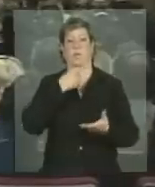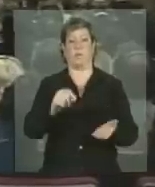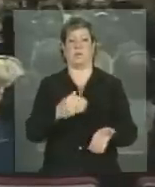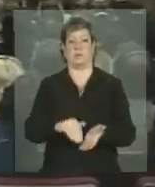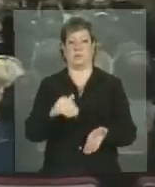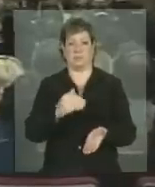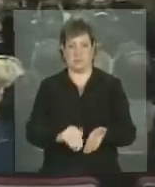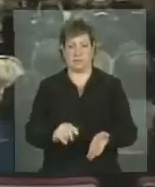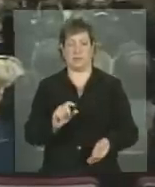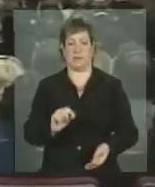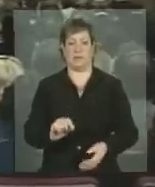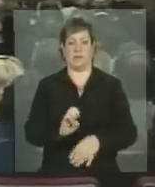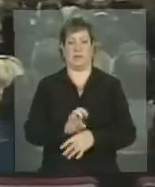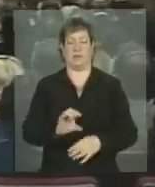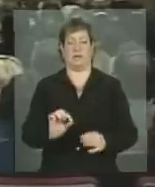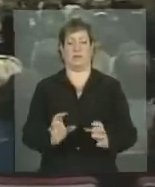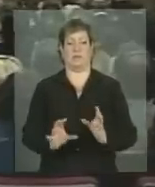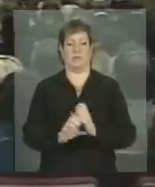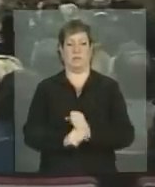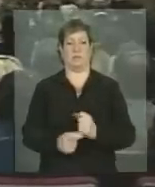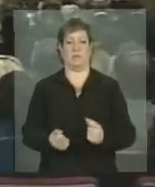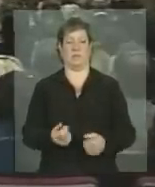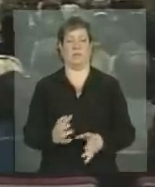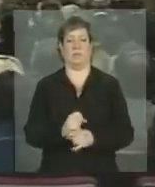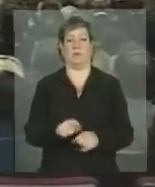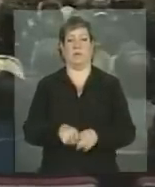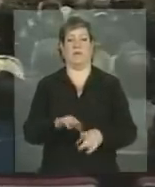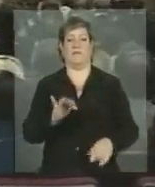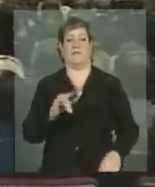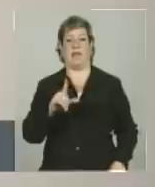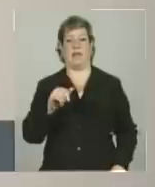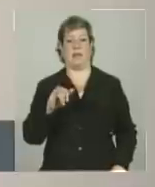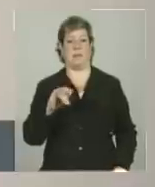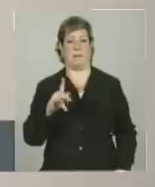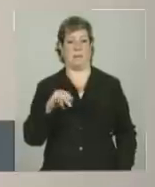de Orçamento e Gestão da República das Filipinas.